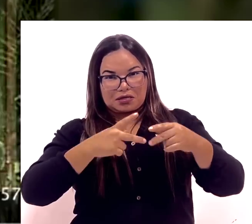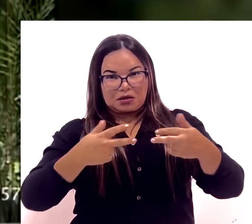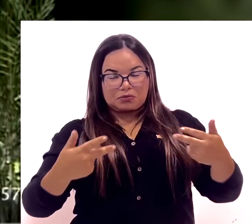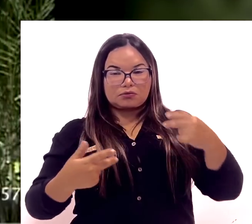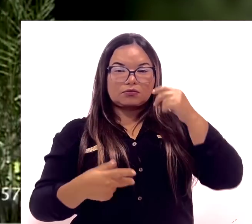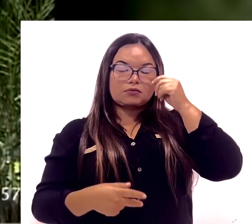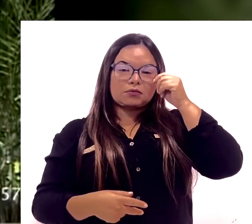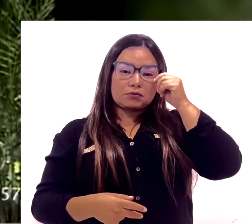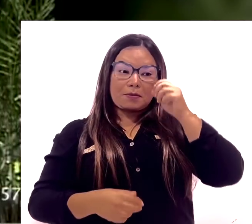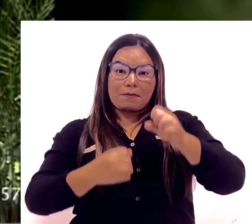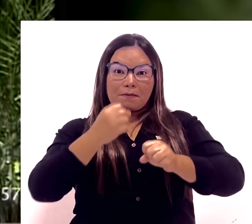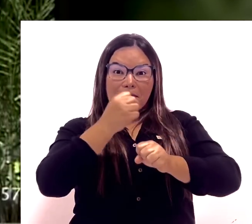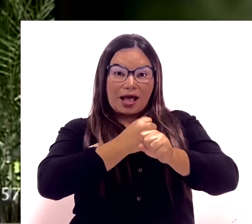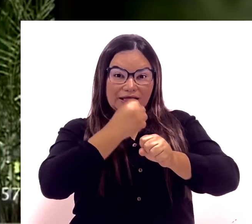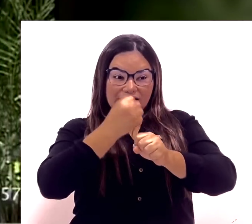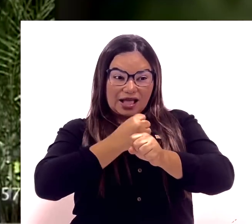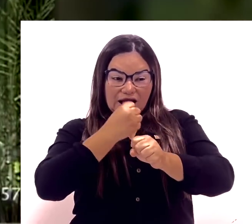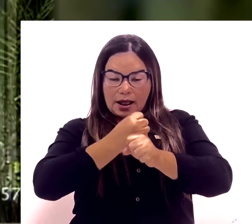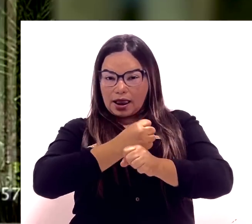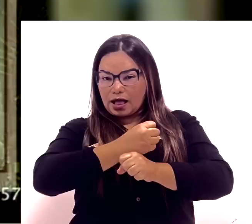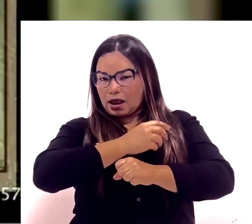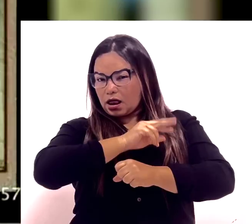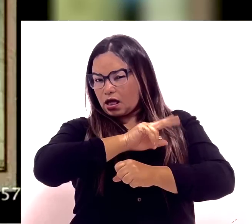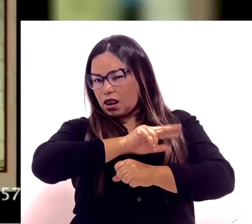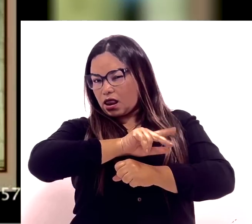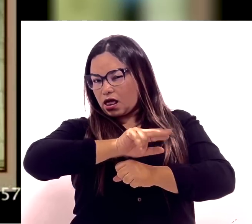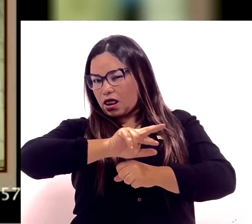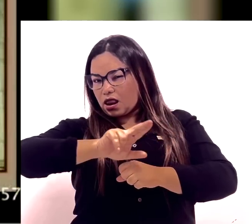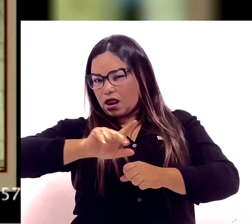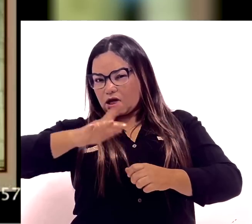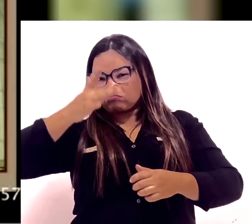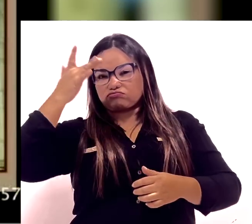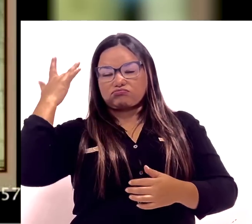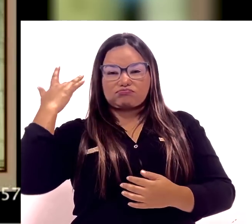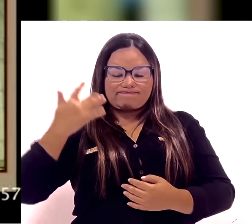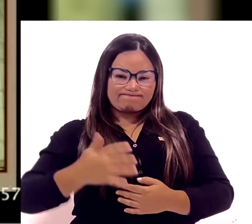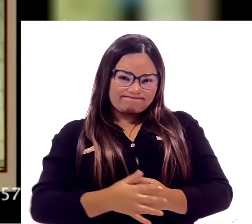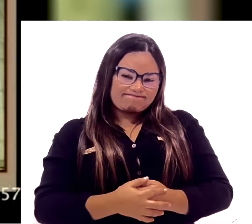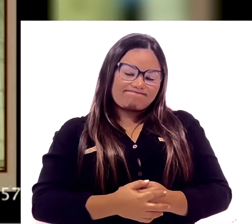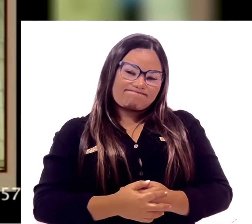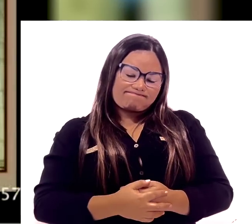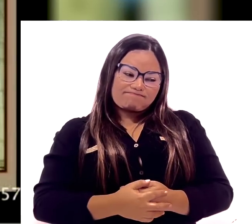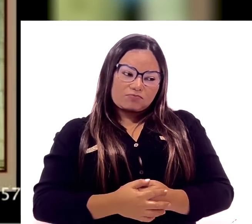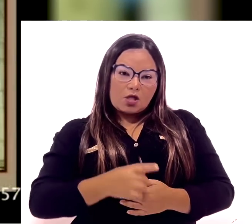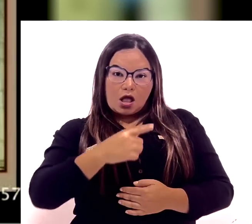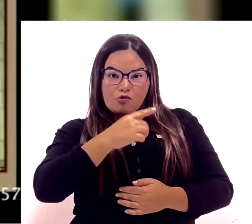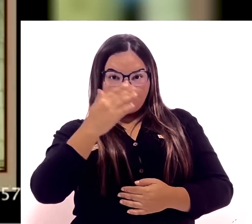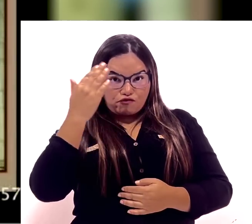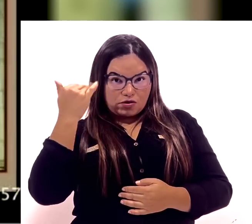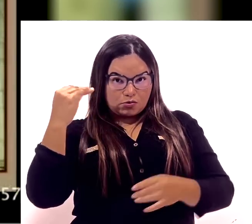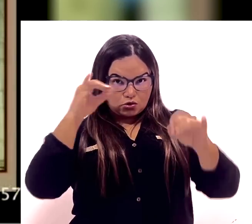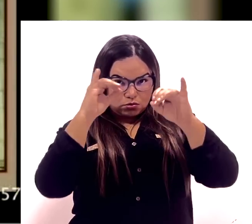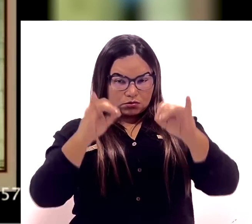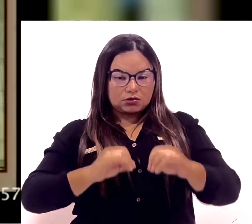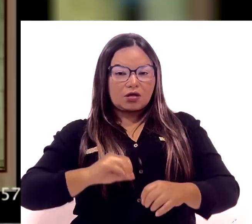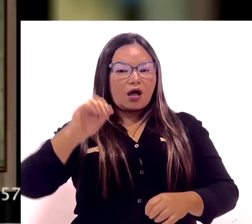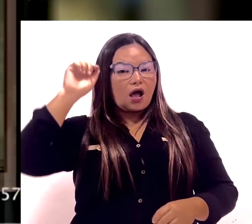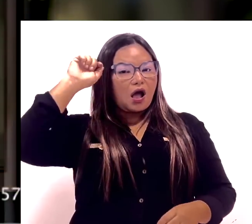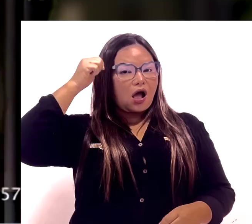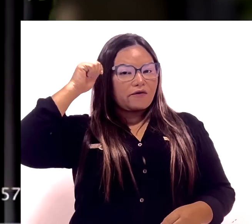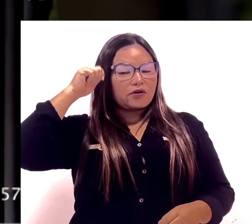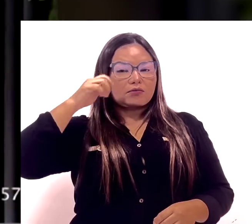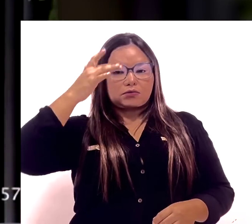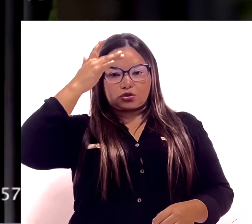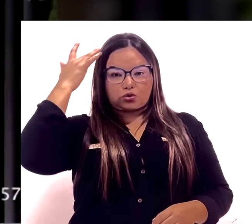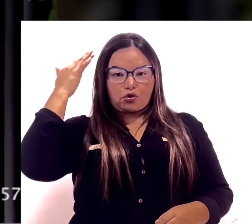eles mataram literalmente milhões e milhões de pessoas. Este é um famoso monumento na África, para onde